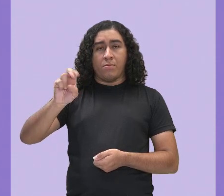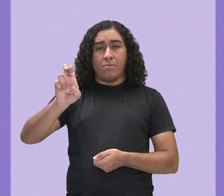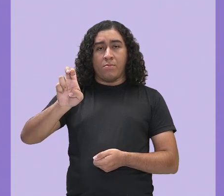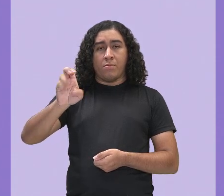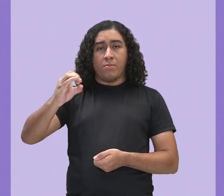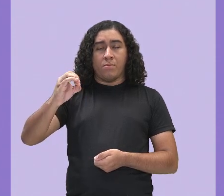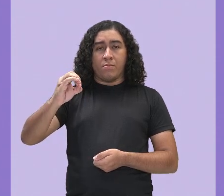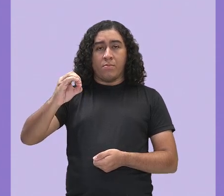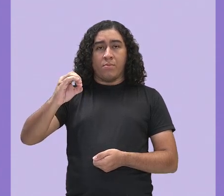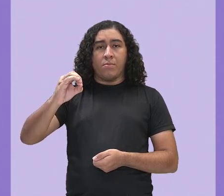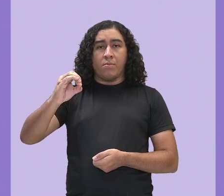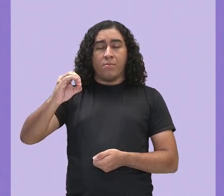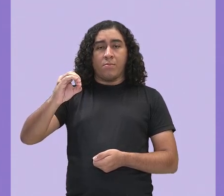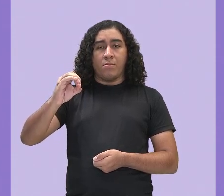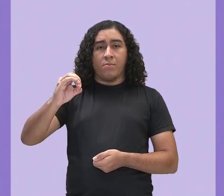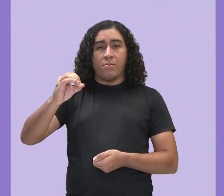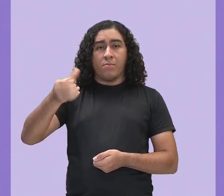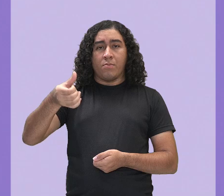50,